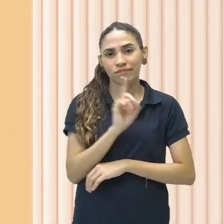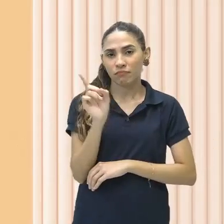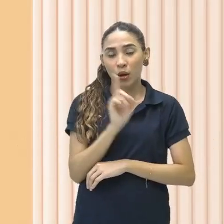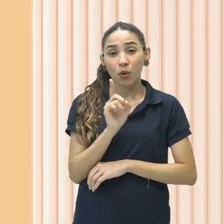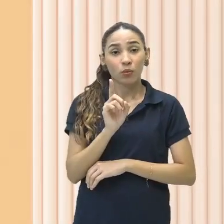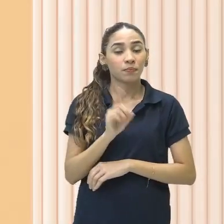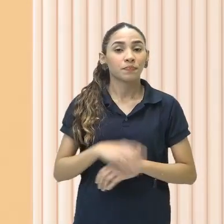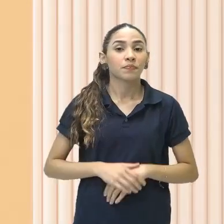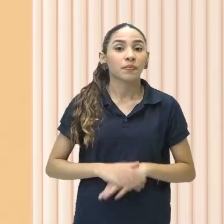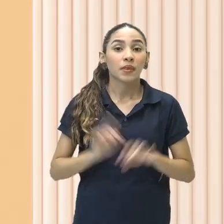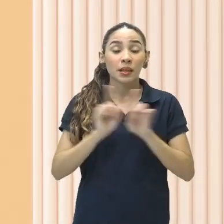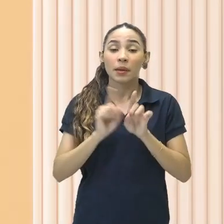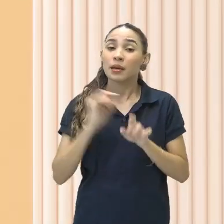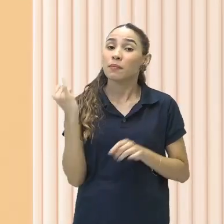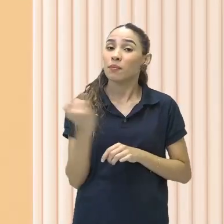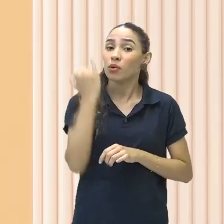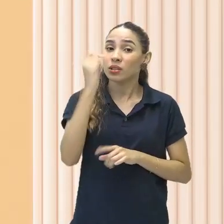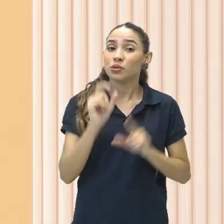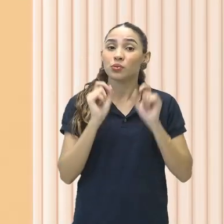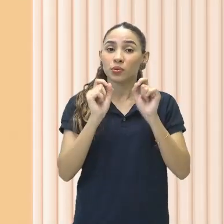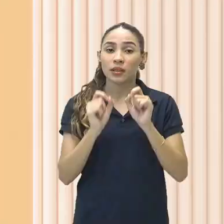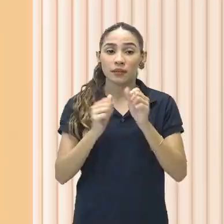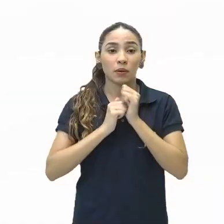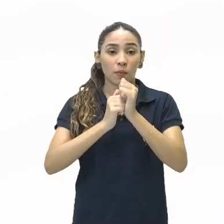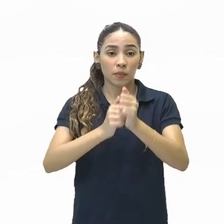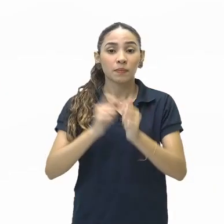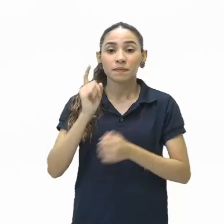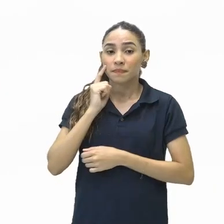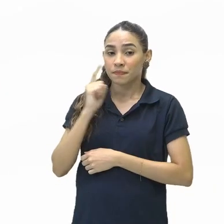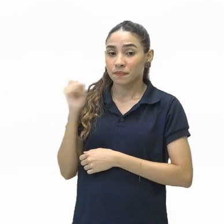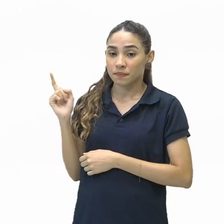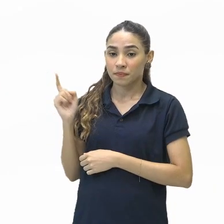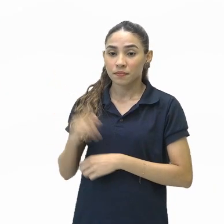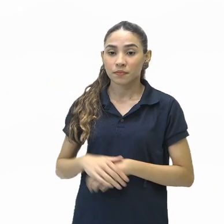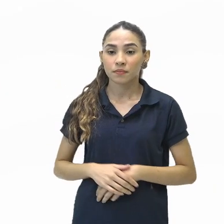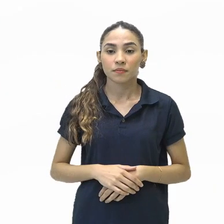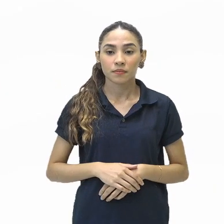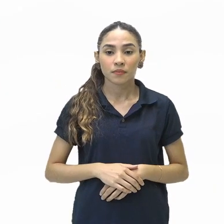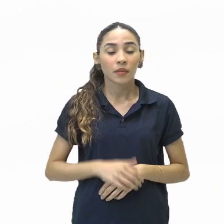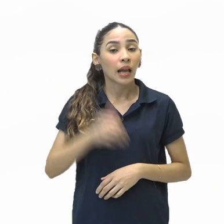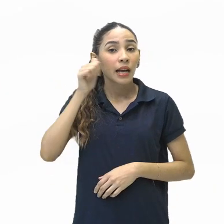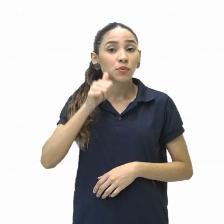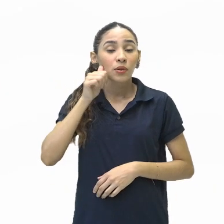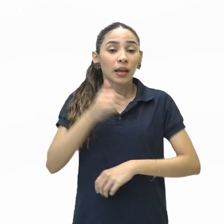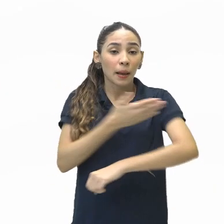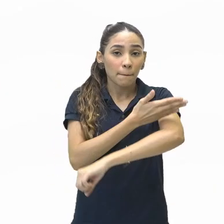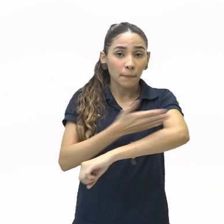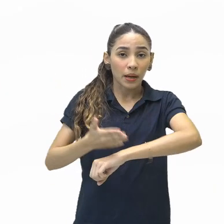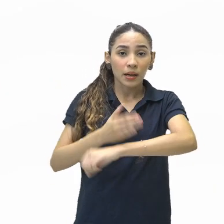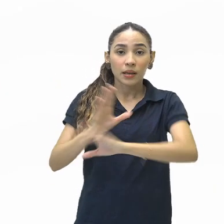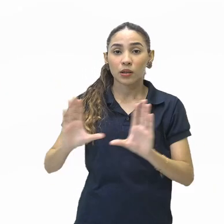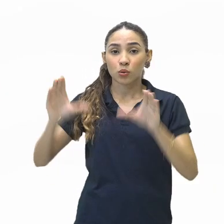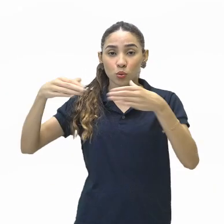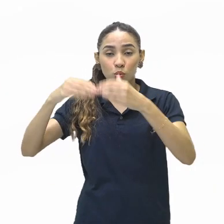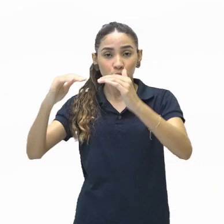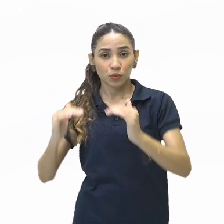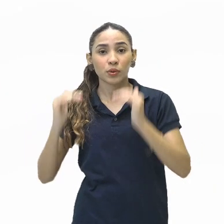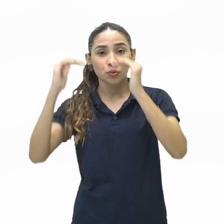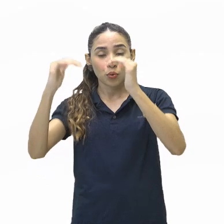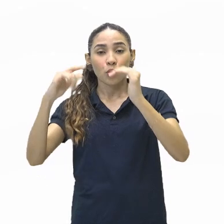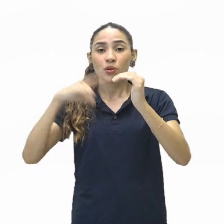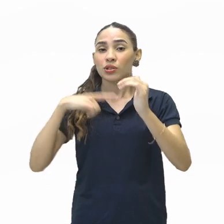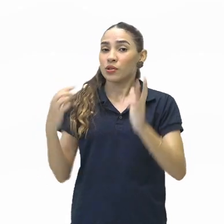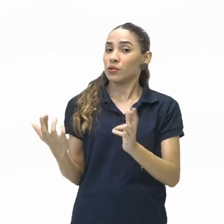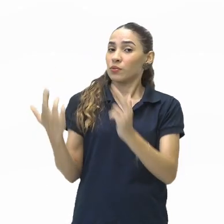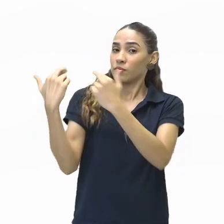o importante, né, em relação às mulheres, acompanhem comigo. As mulheres brancas da elite tinham